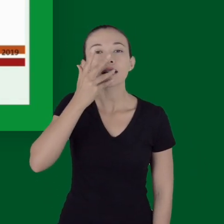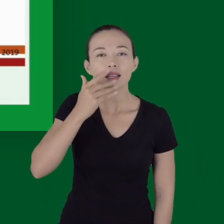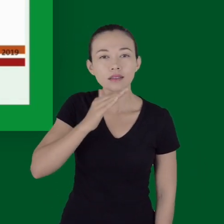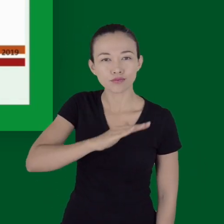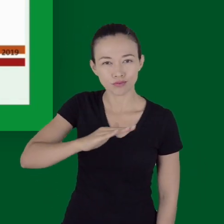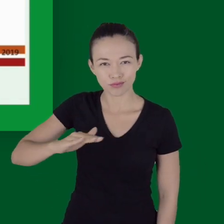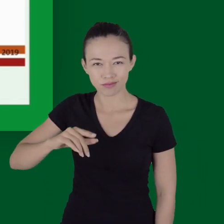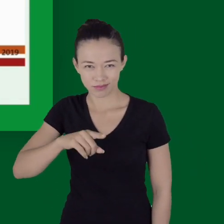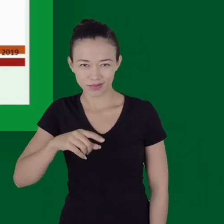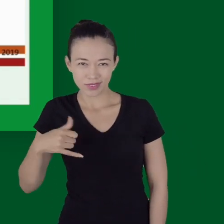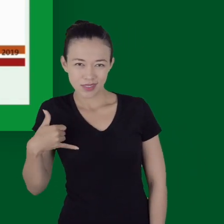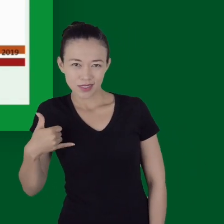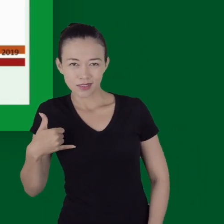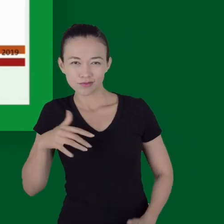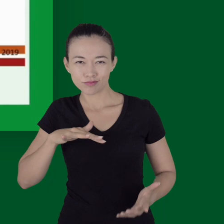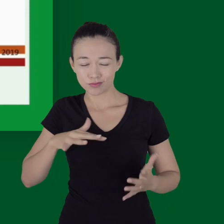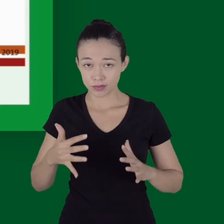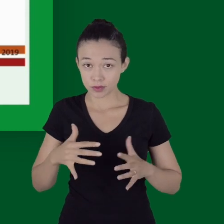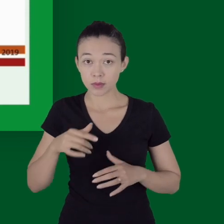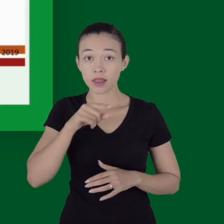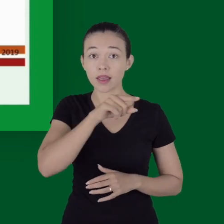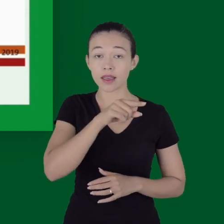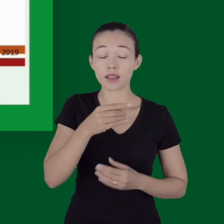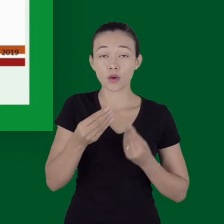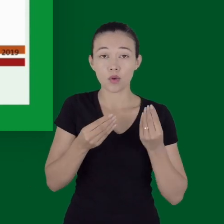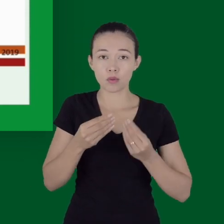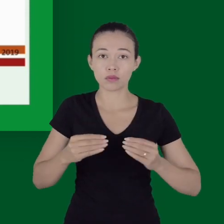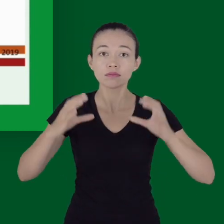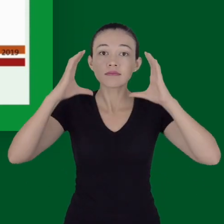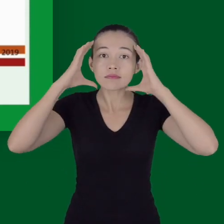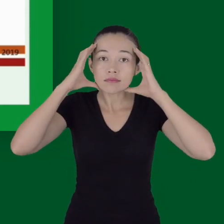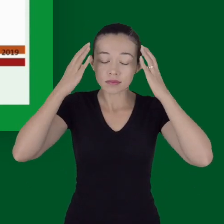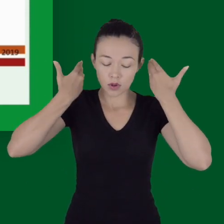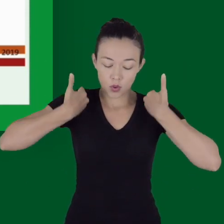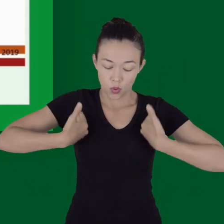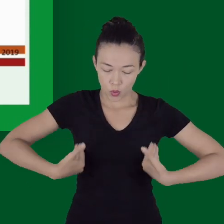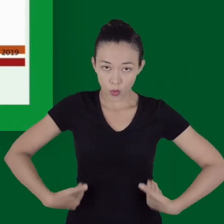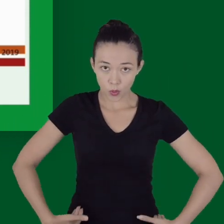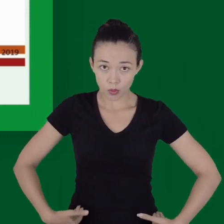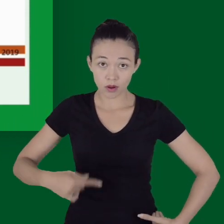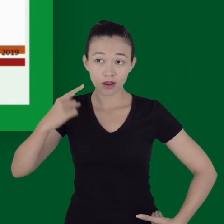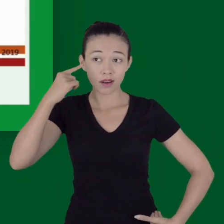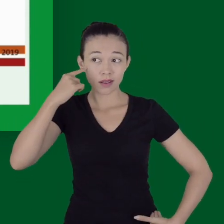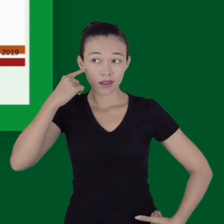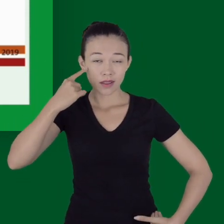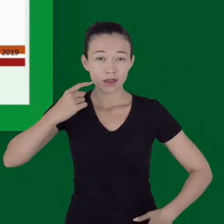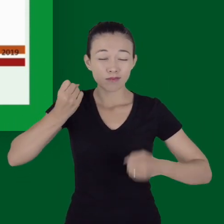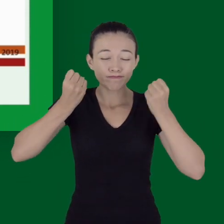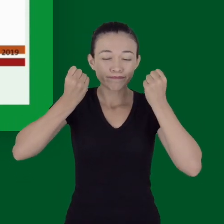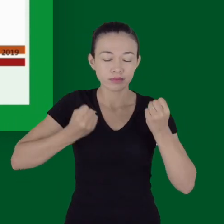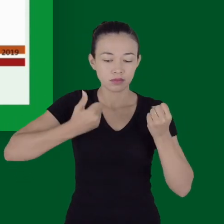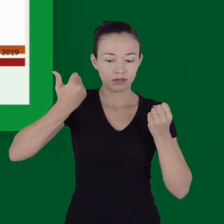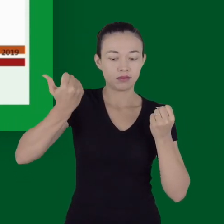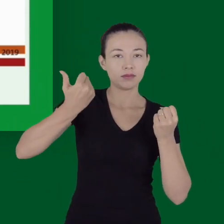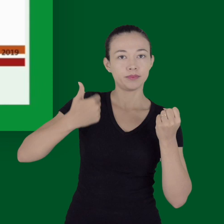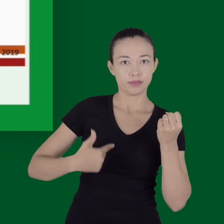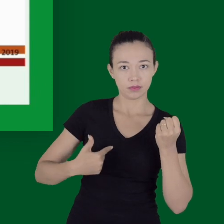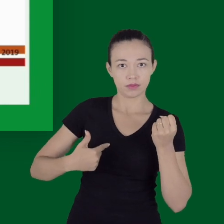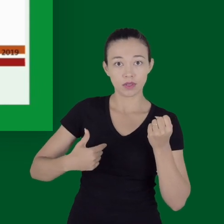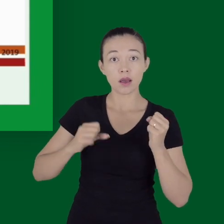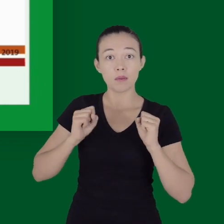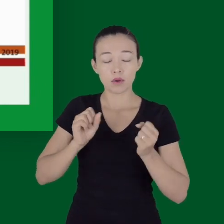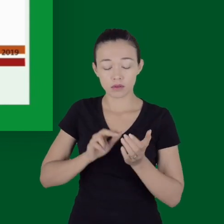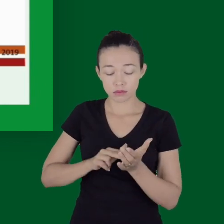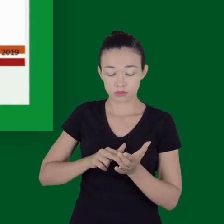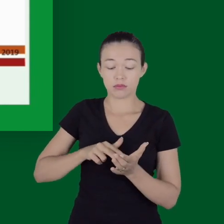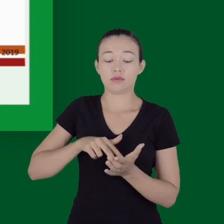afogamento. Crianças nessa faixa etária também têm o centro de massa superior, ou seja, a cabeça ela é